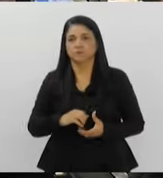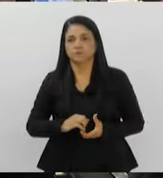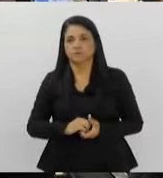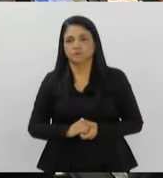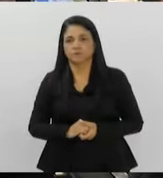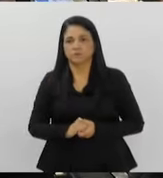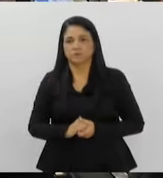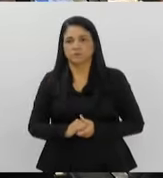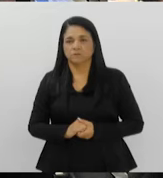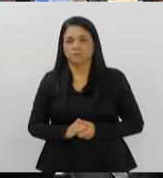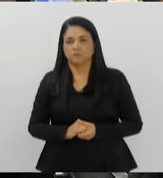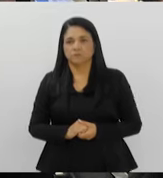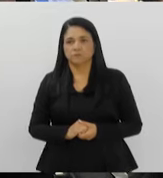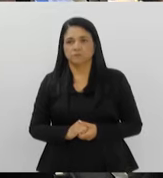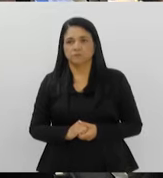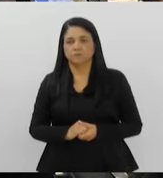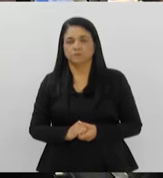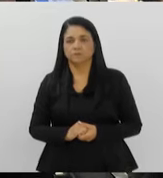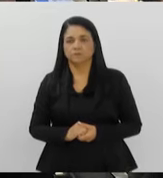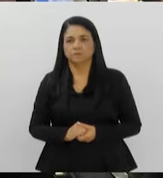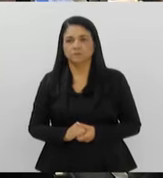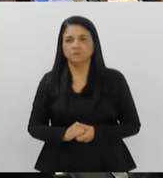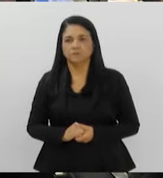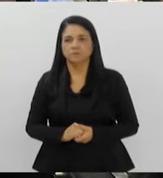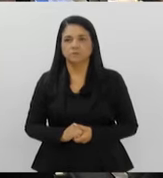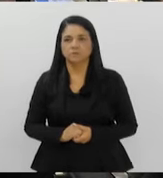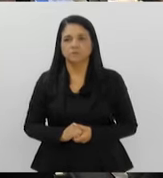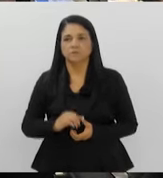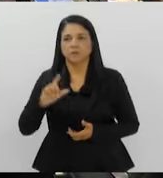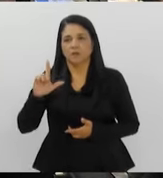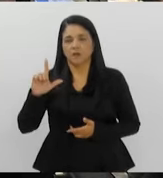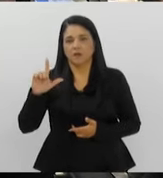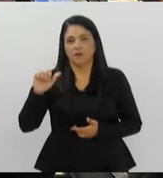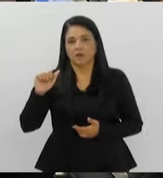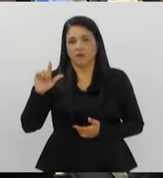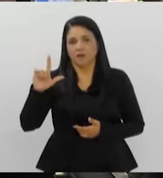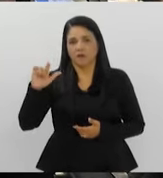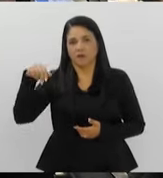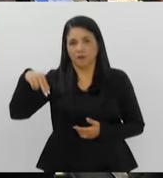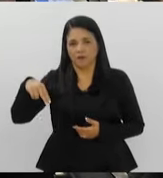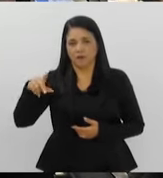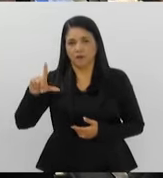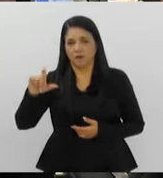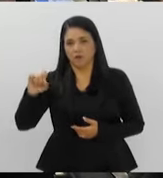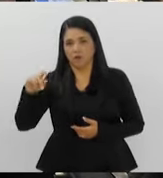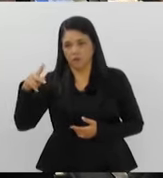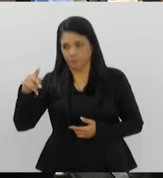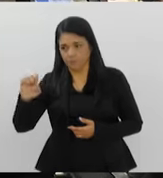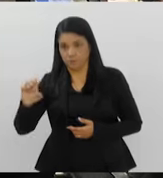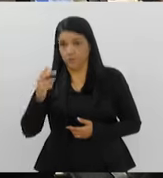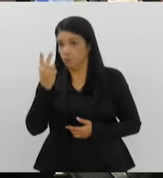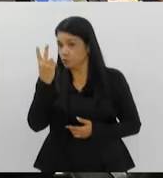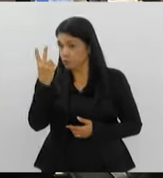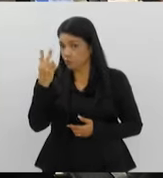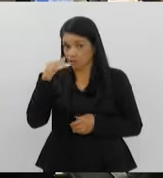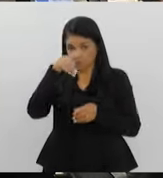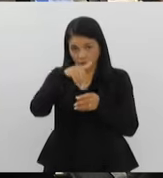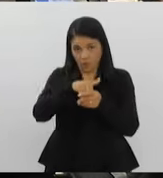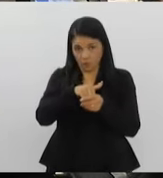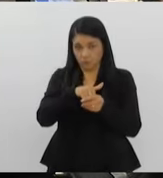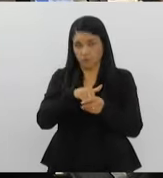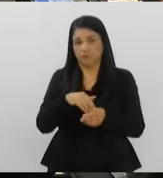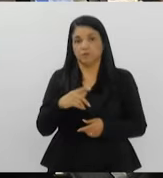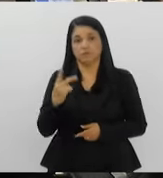Isso. O Alan Lopes, os dois juntos. Isso, dois, adjuntos.